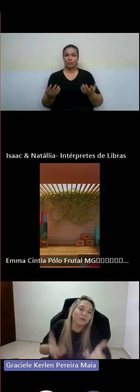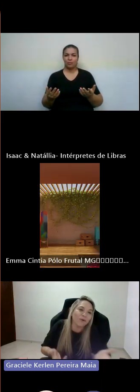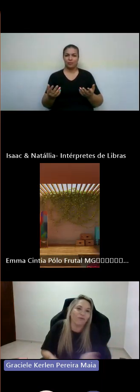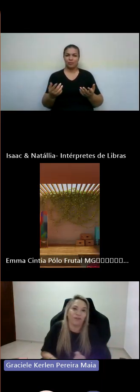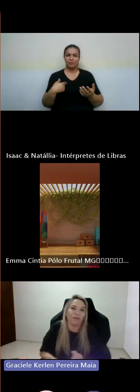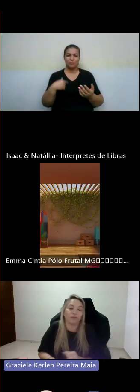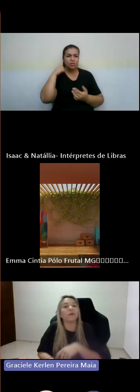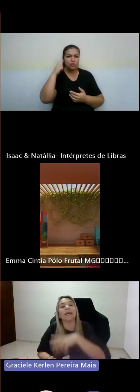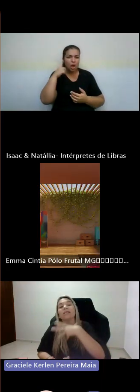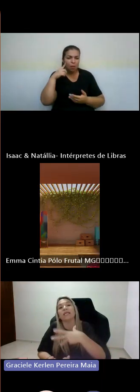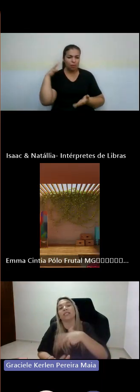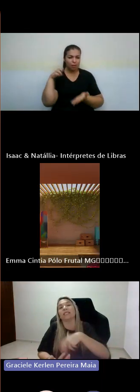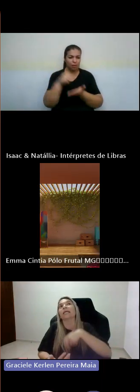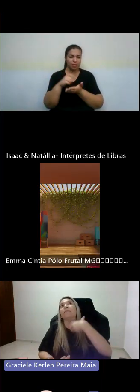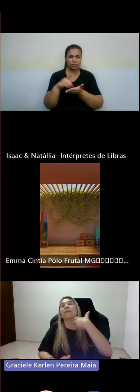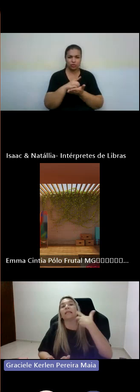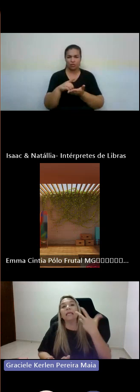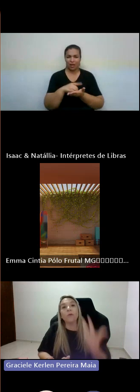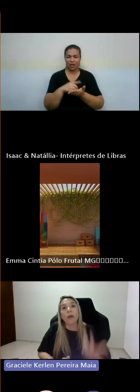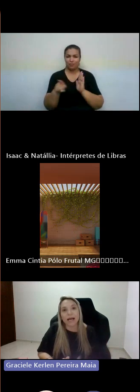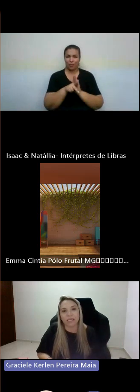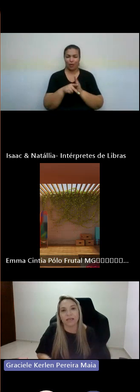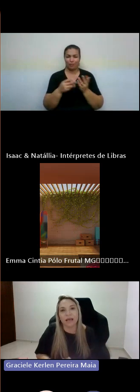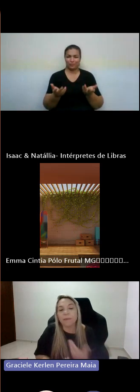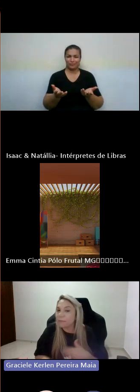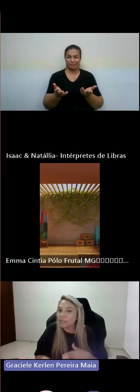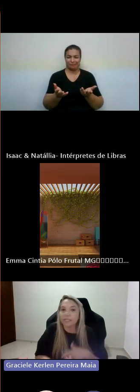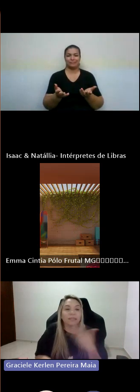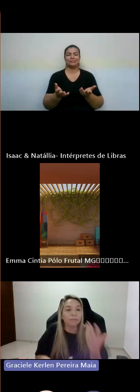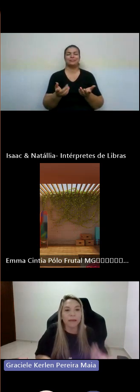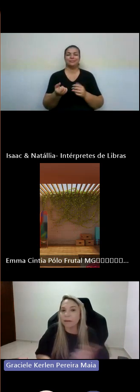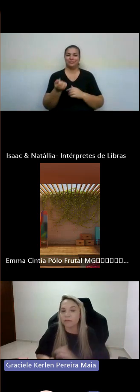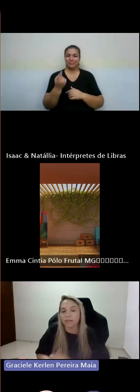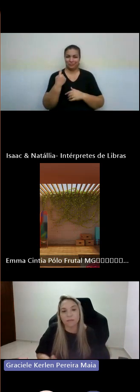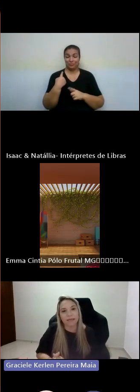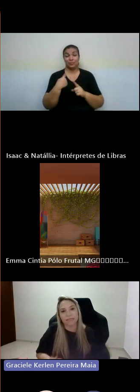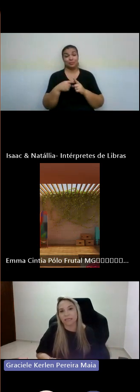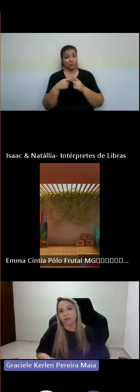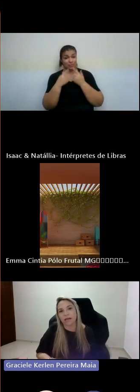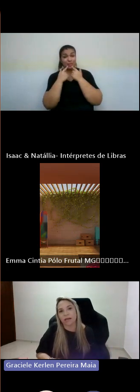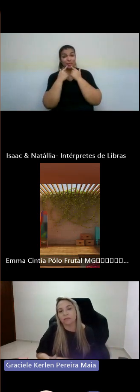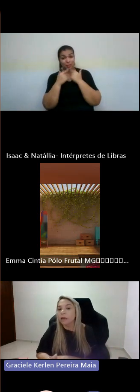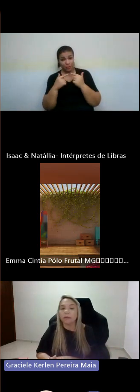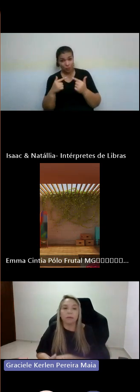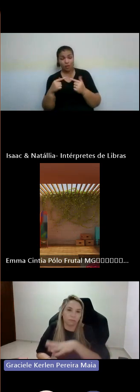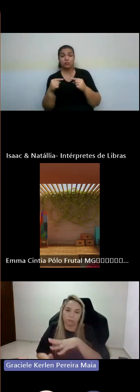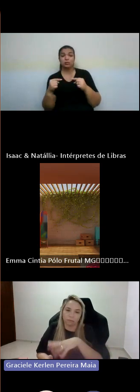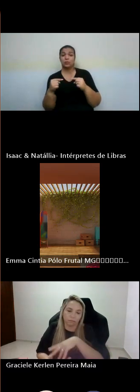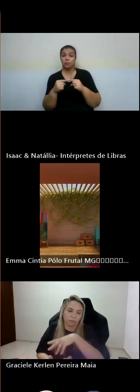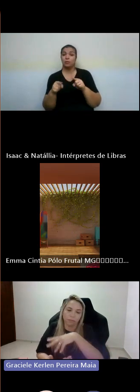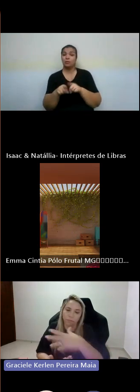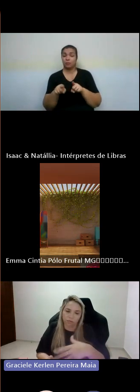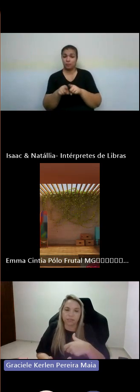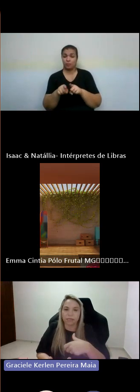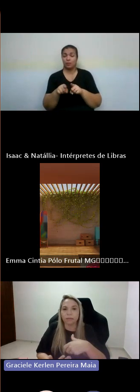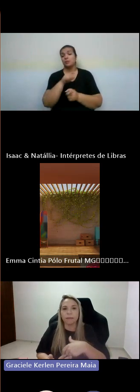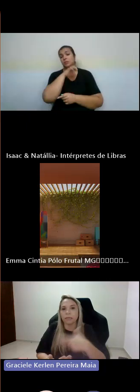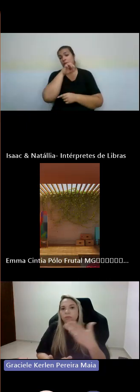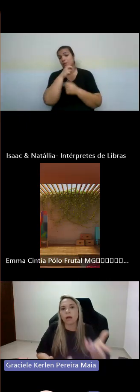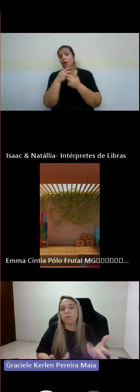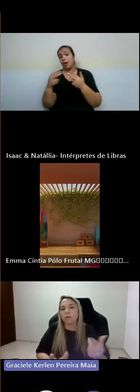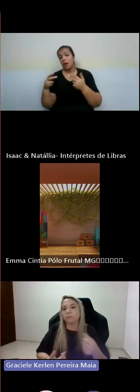língua dos golfinhos. Porque, gente, linguagem é permitida também para os animais irracionais. E pode